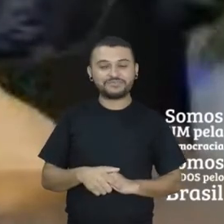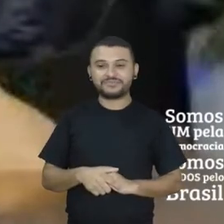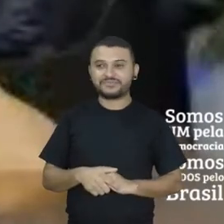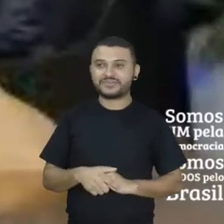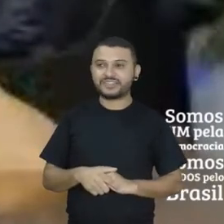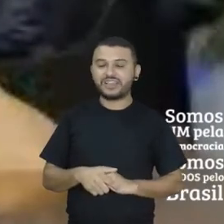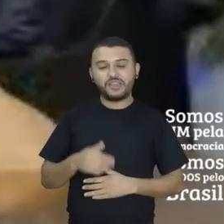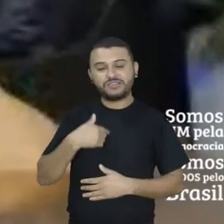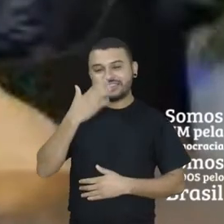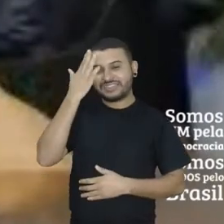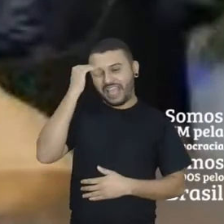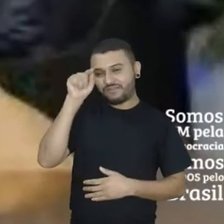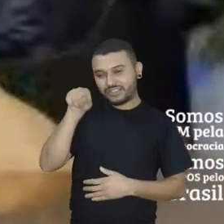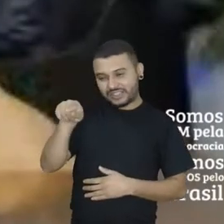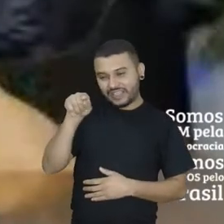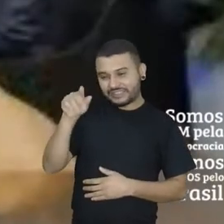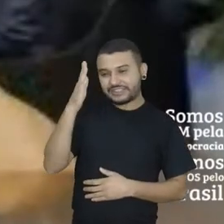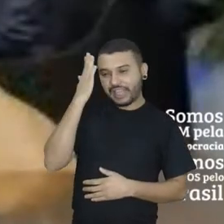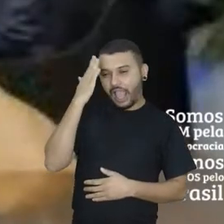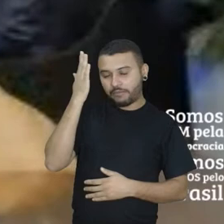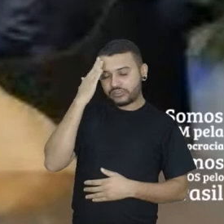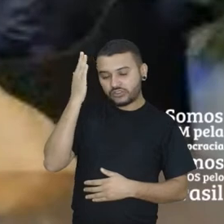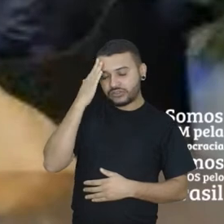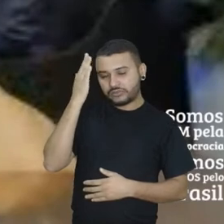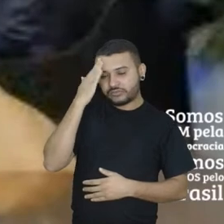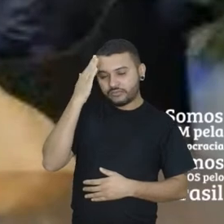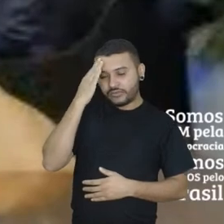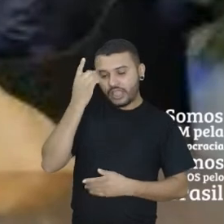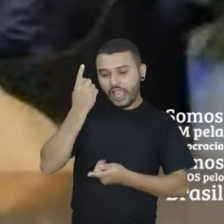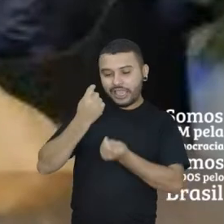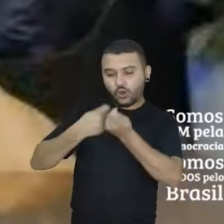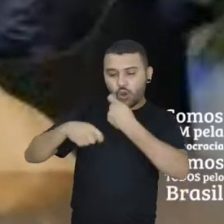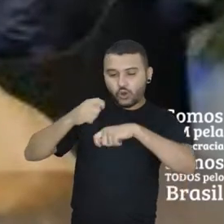Sei que o senhor deve saber que a economia